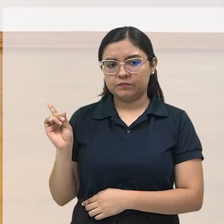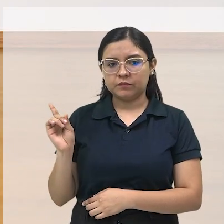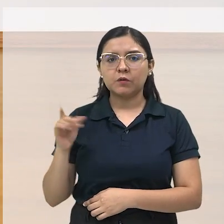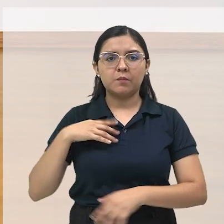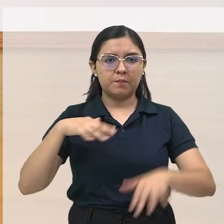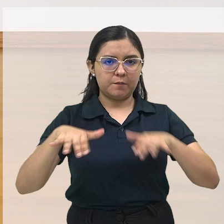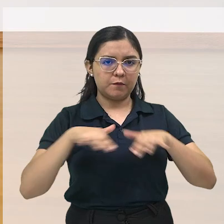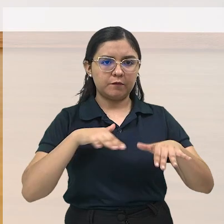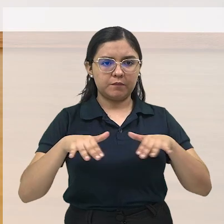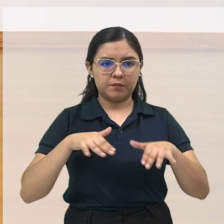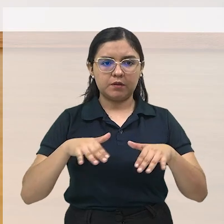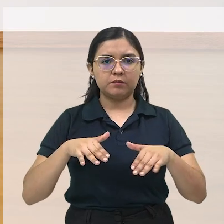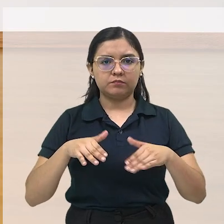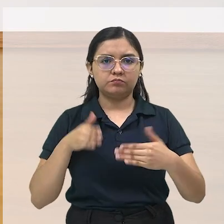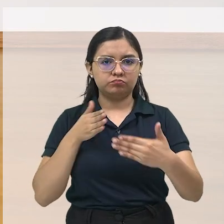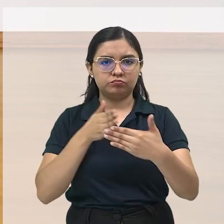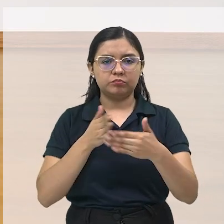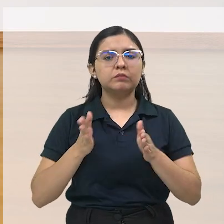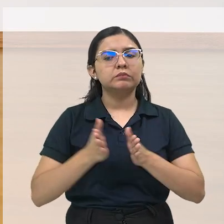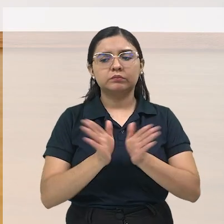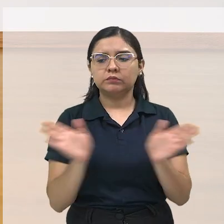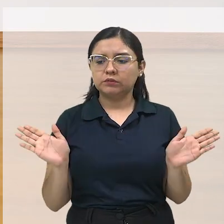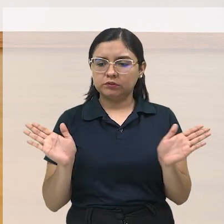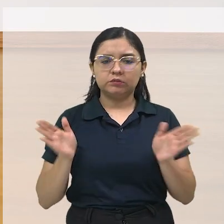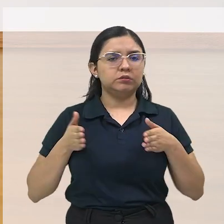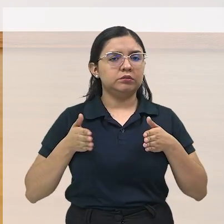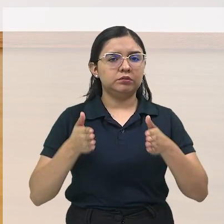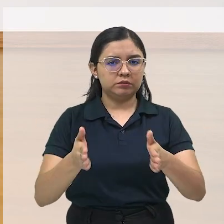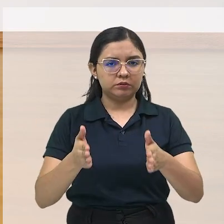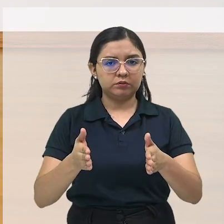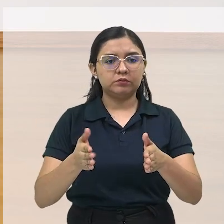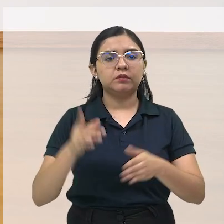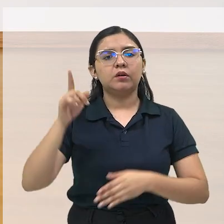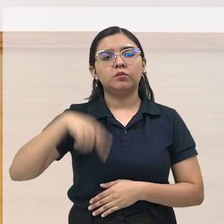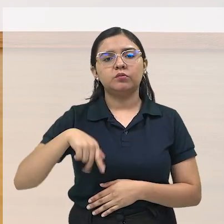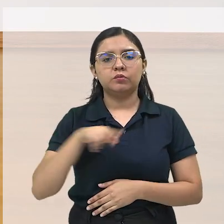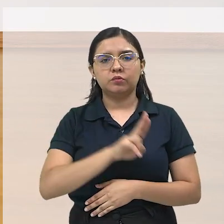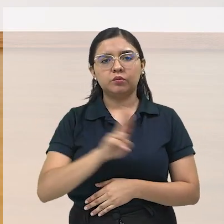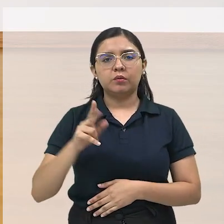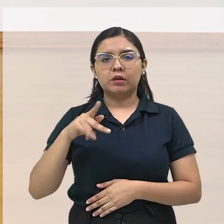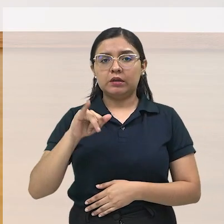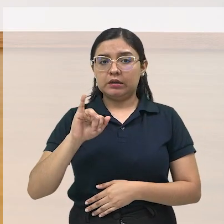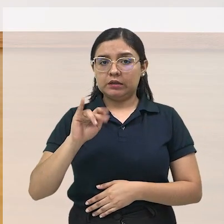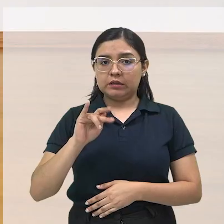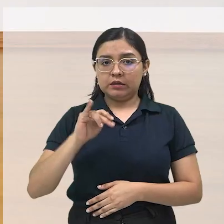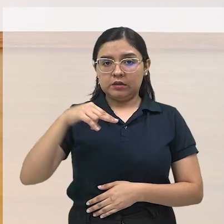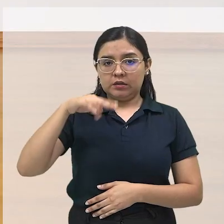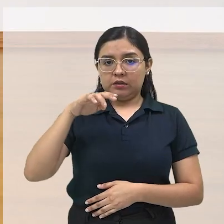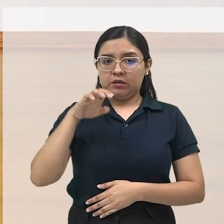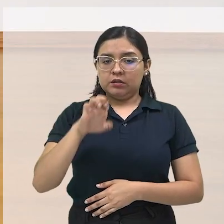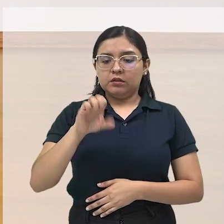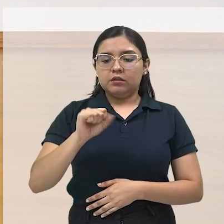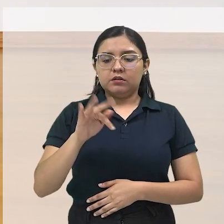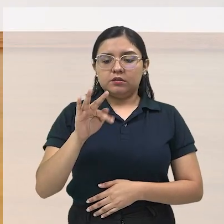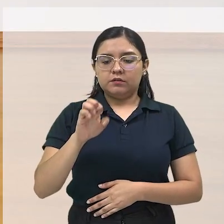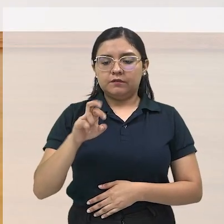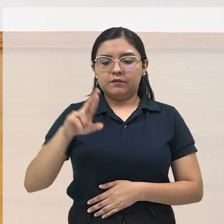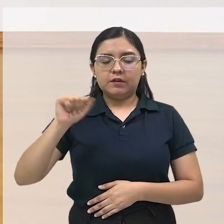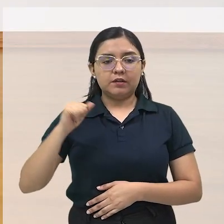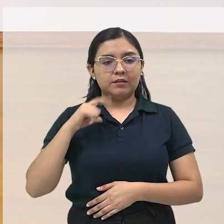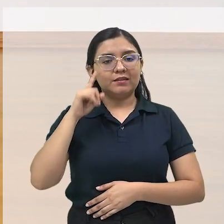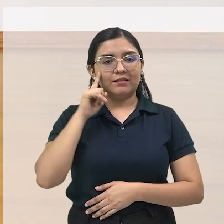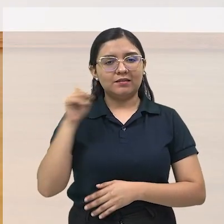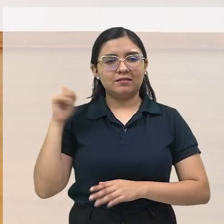nosso movimento consegue chegar. E o Laban estruturou esse conceito de kinesfera, que seria essa área onde a gente